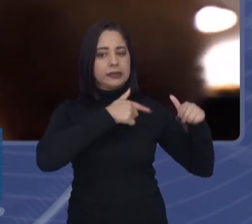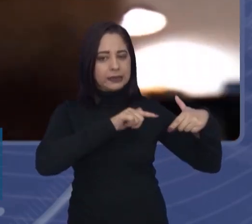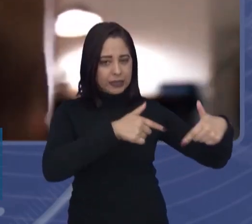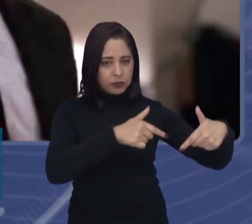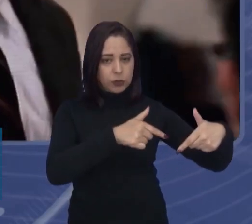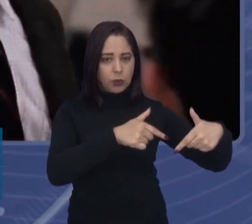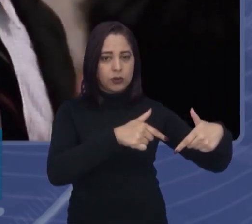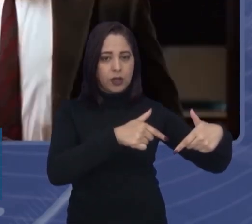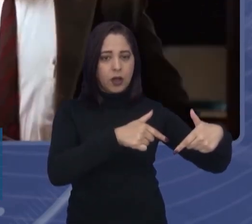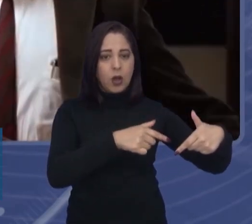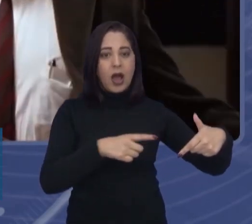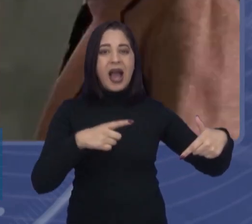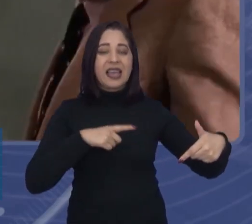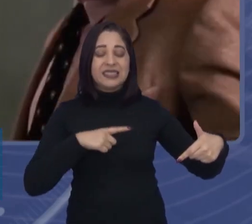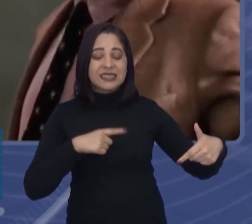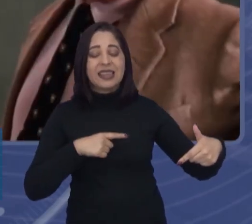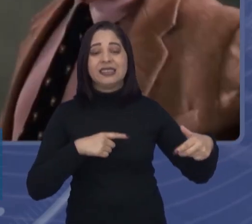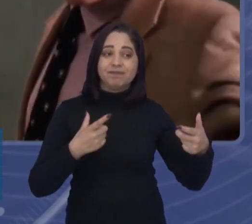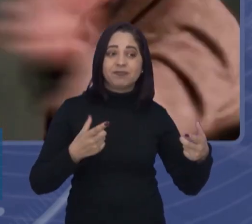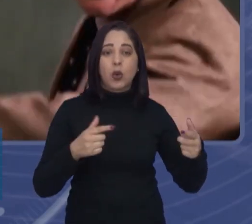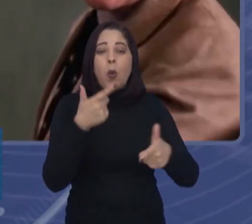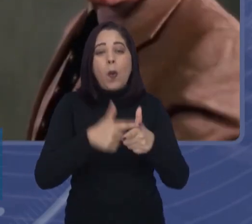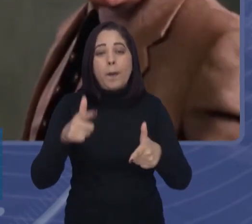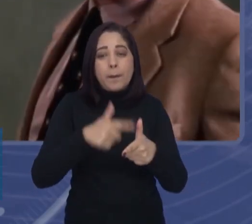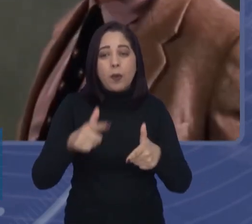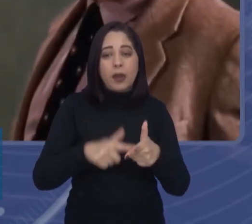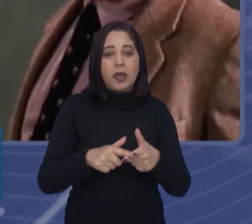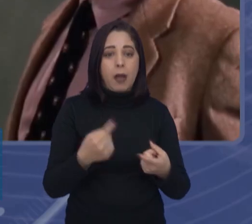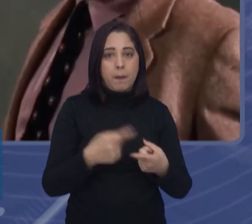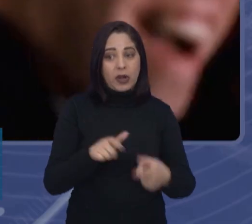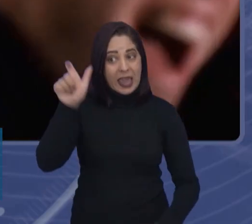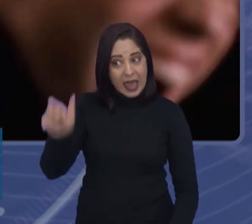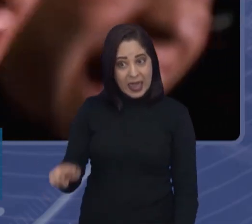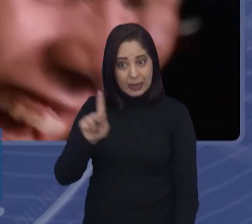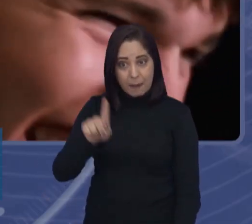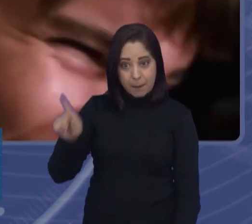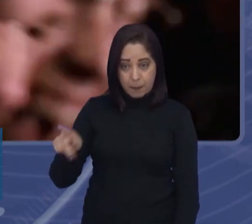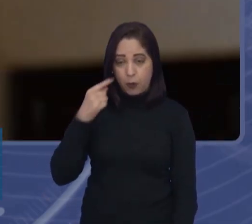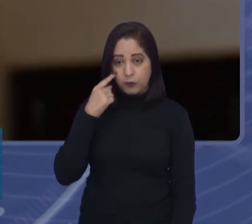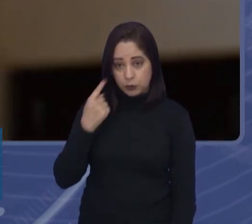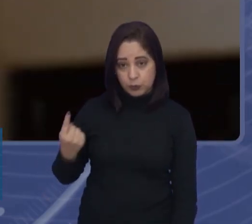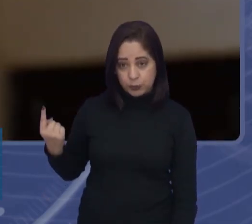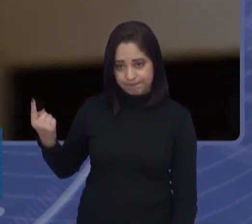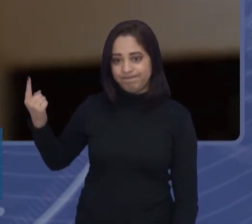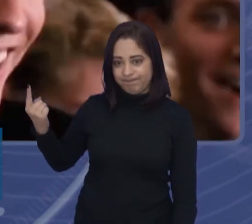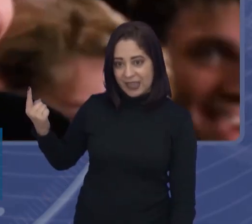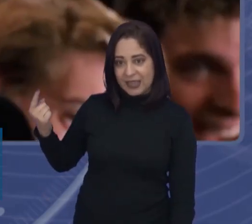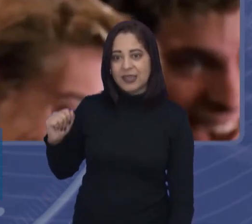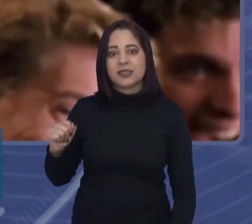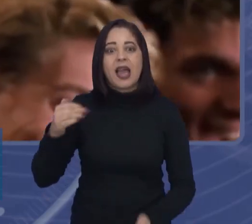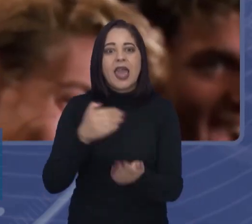aí tem esse dilema, né? Alguns chega um novo professor, que é interpretado pelo Robin Williams, e aí ele